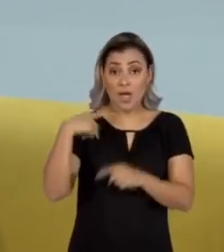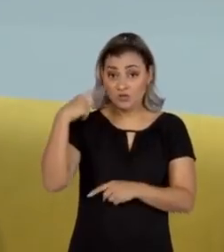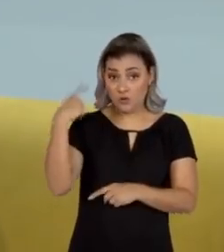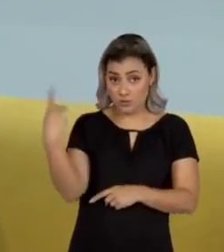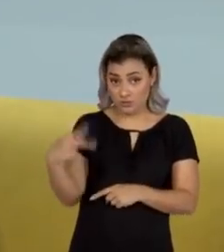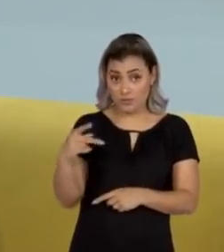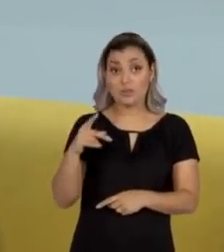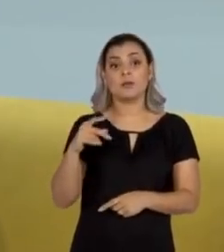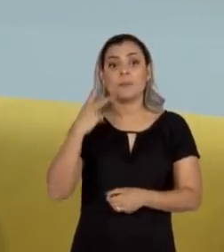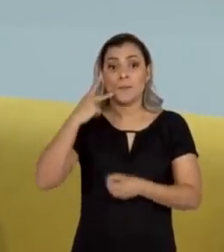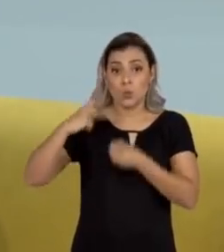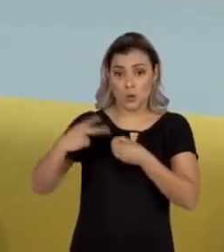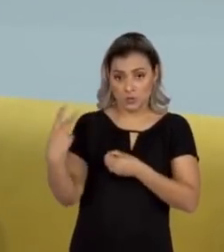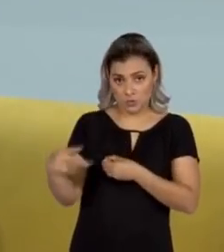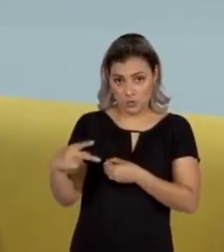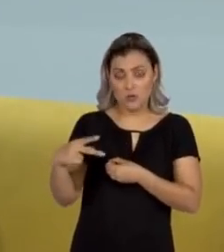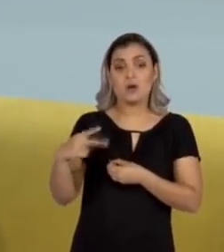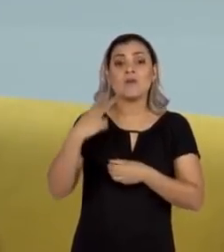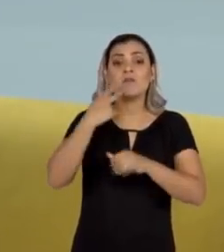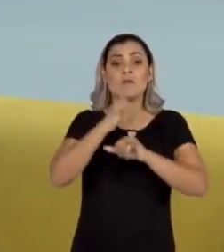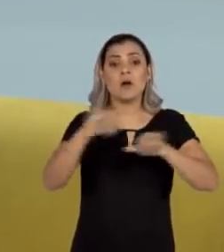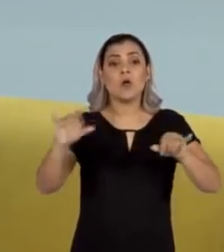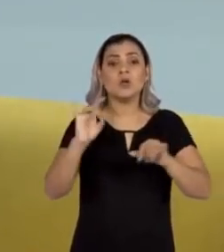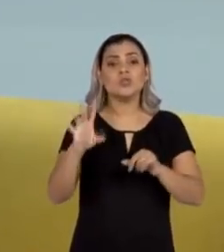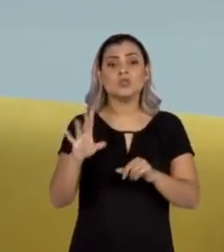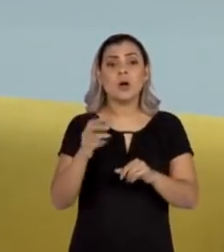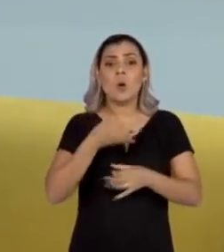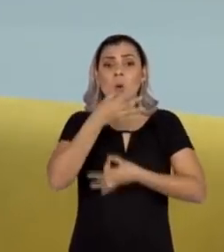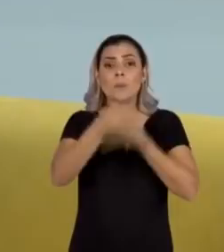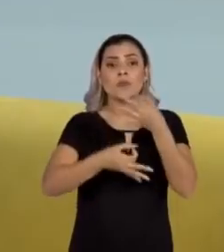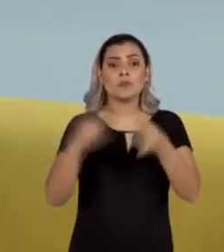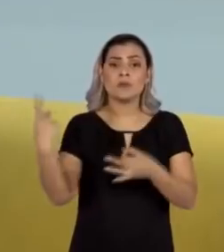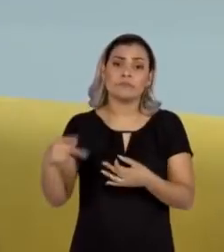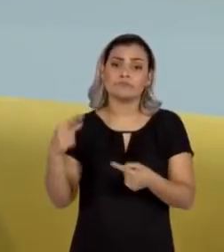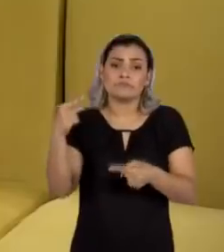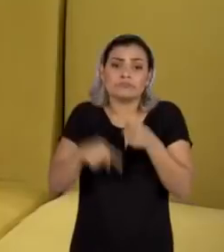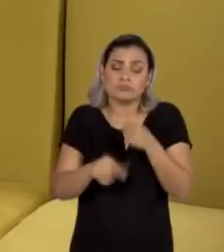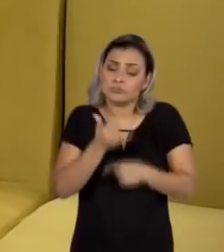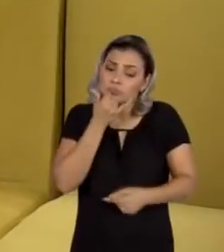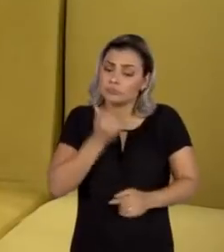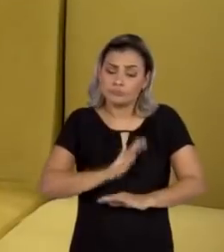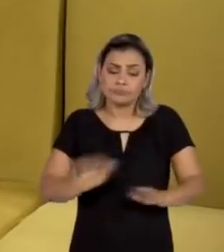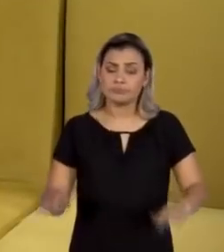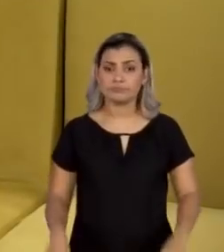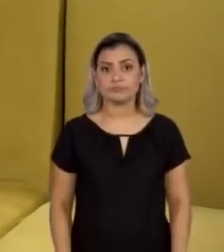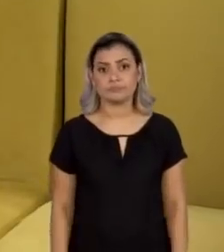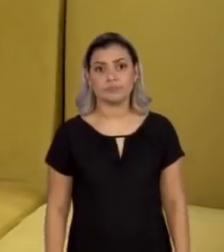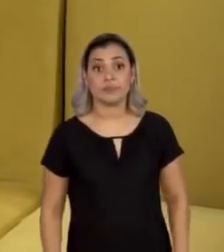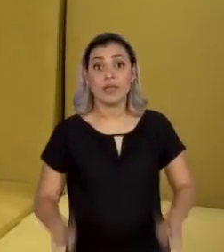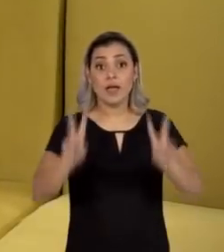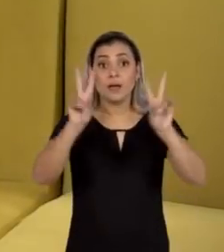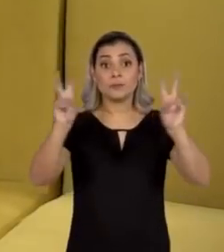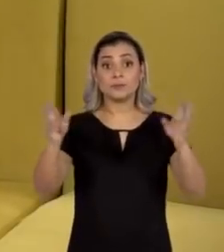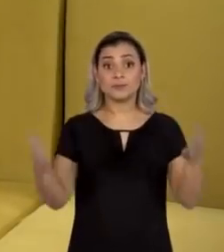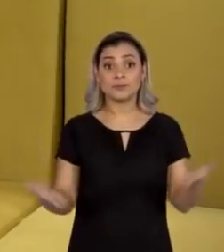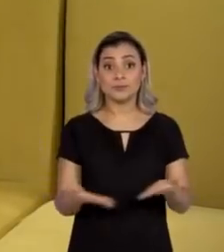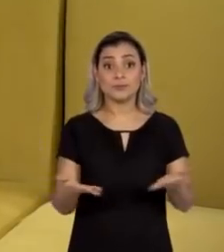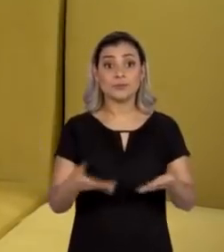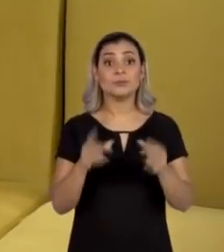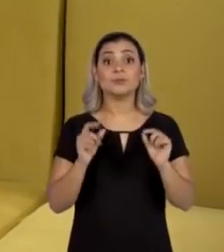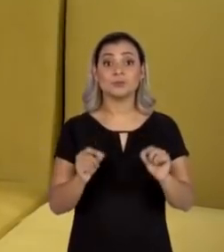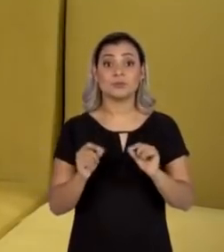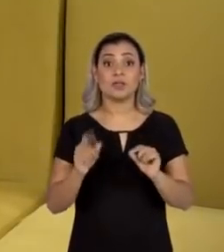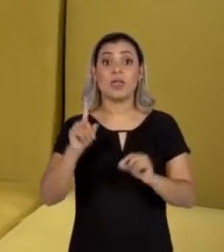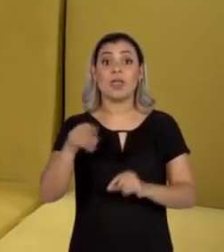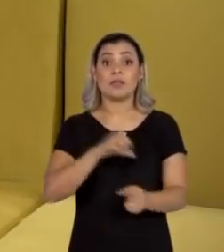de Dallagnol disse que a declaração não passou de uma infelicidade. E o nosso assunto de hoje aqui no estúdio é